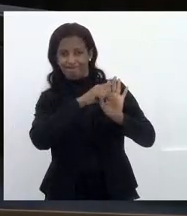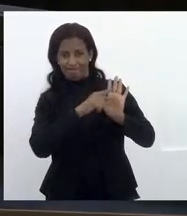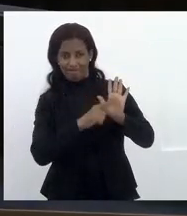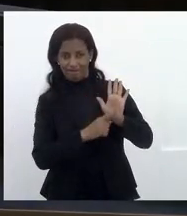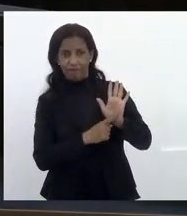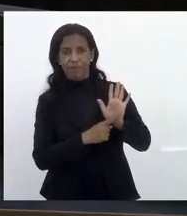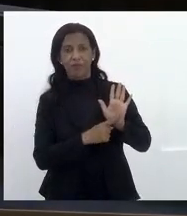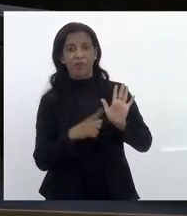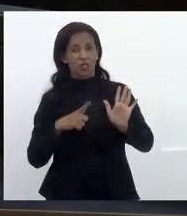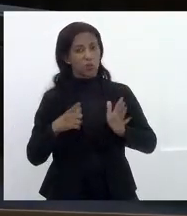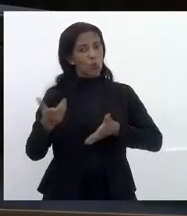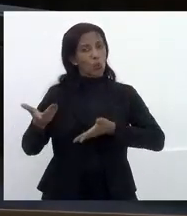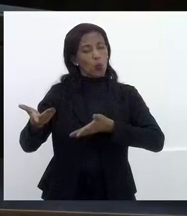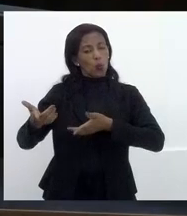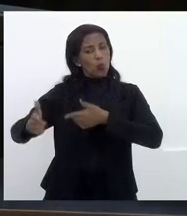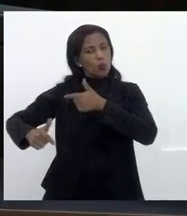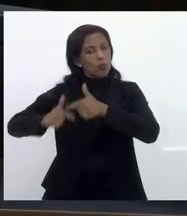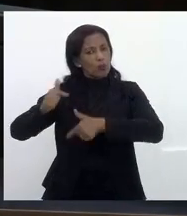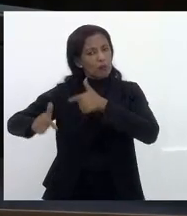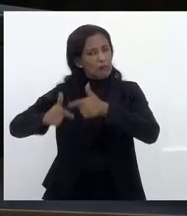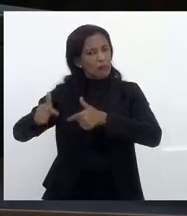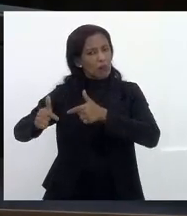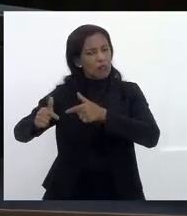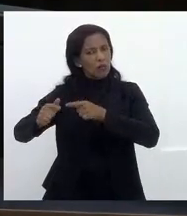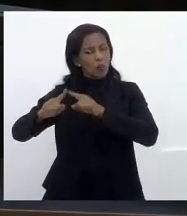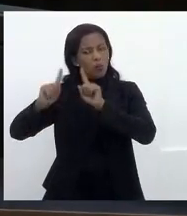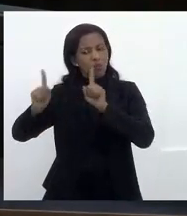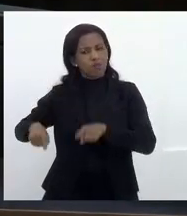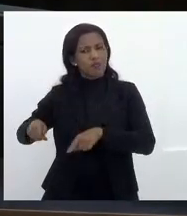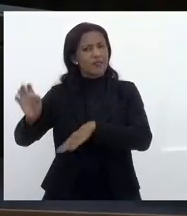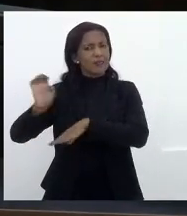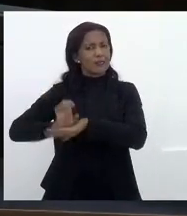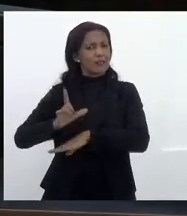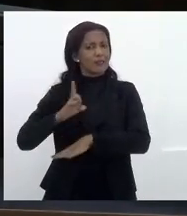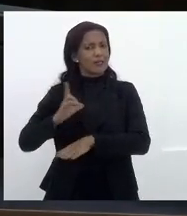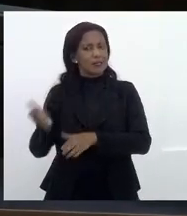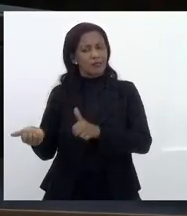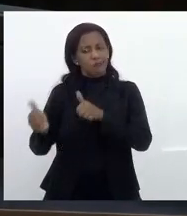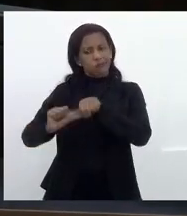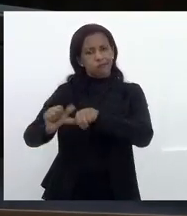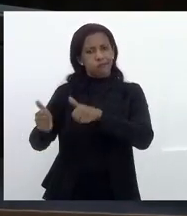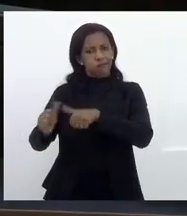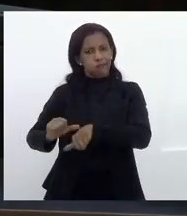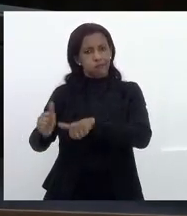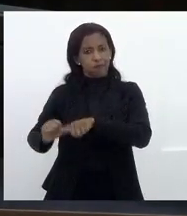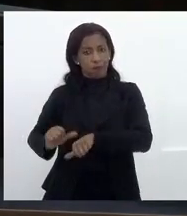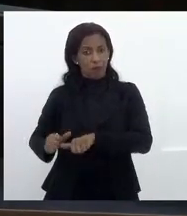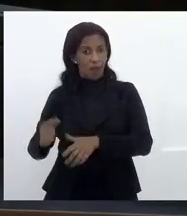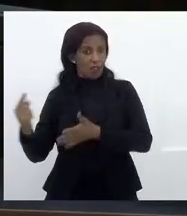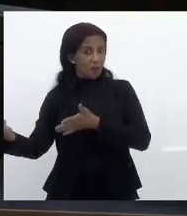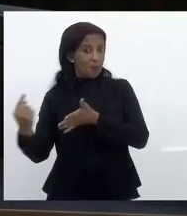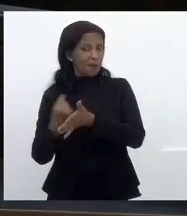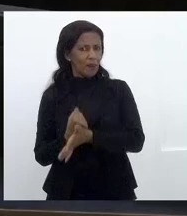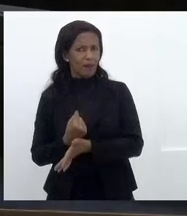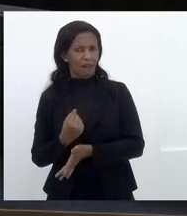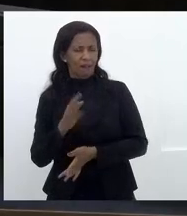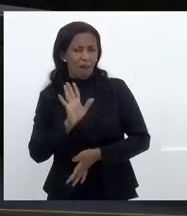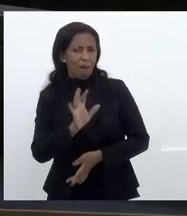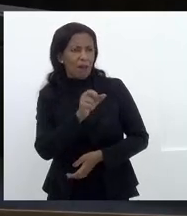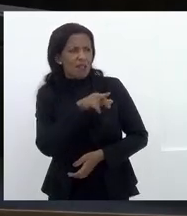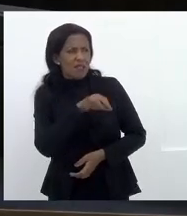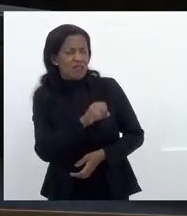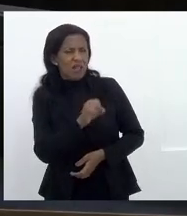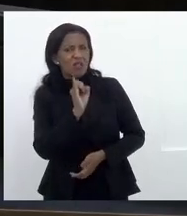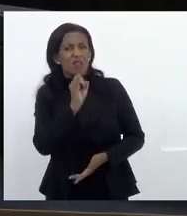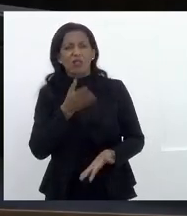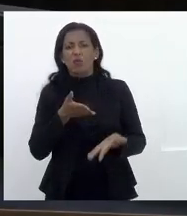que o servidor do estado tem a gente foi a de quando dentro disso aí aí eu já me perguntaram mais certo